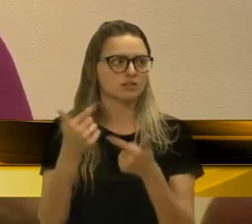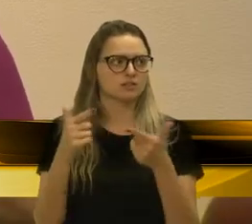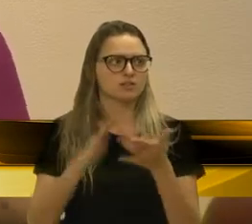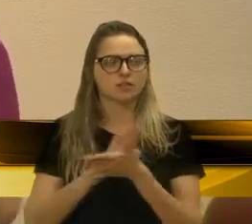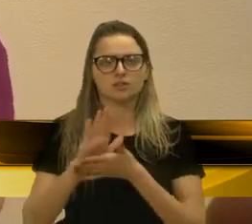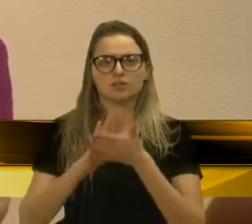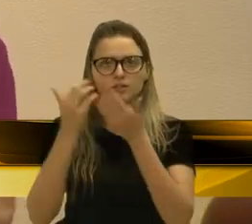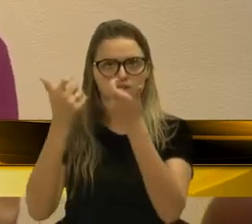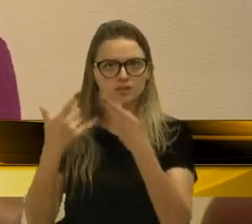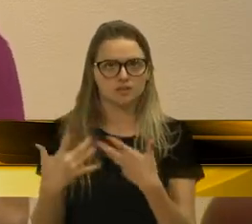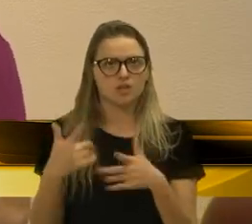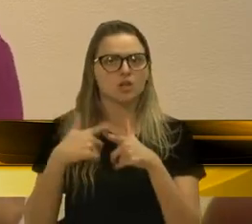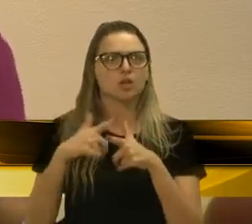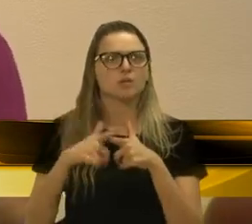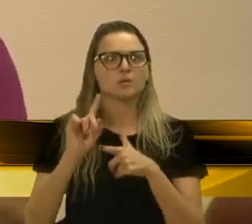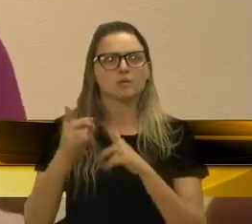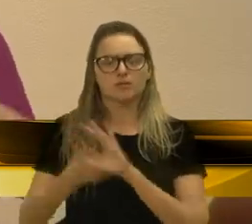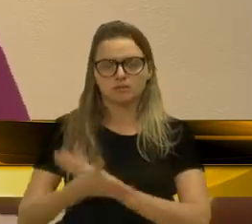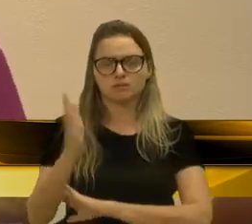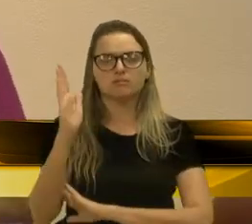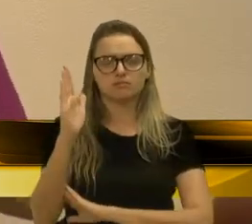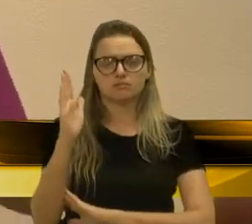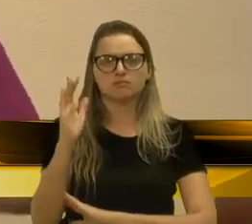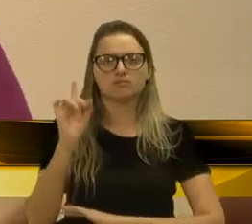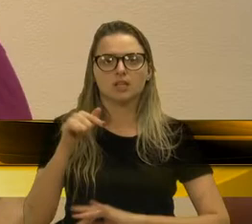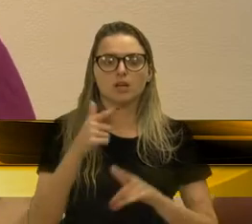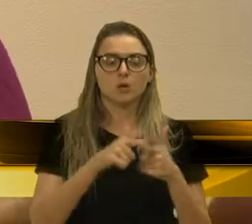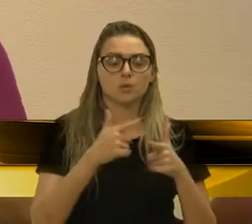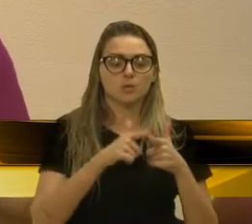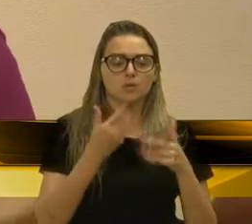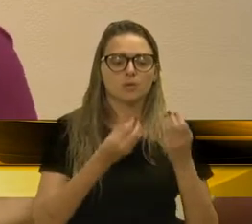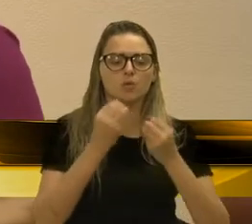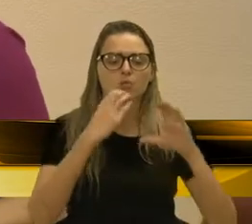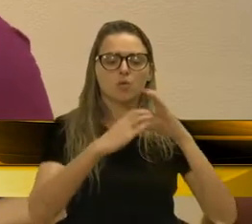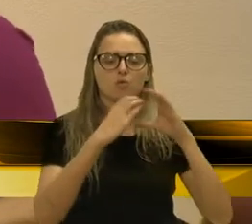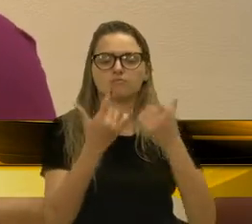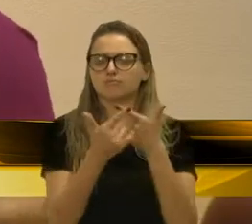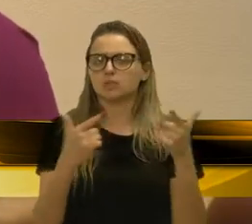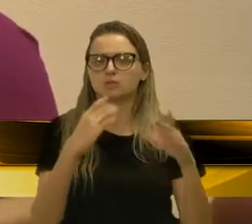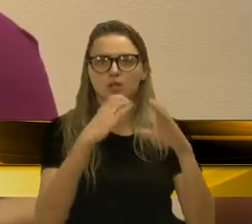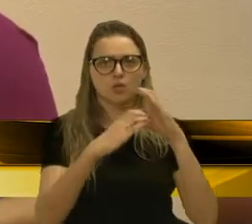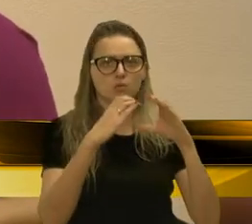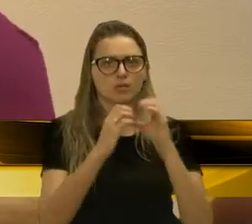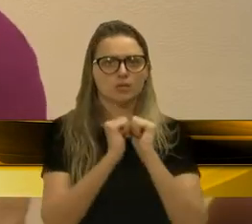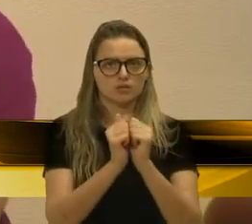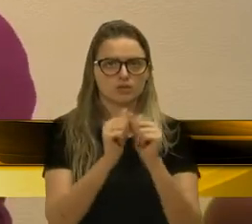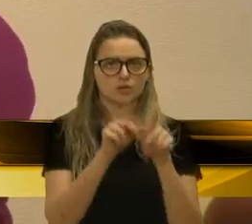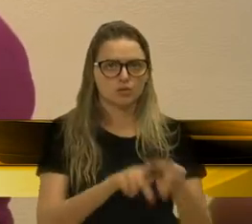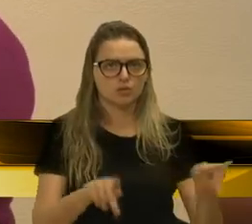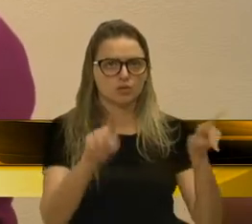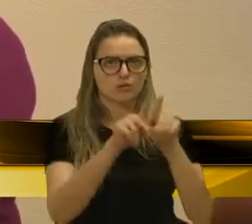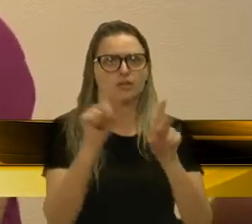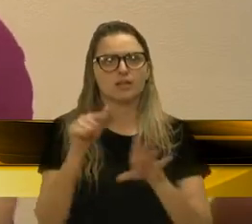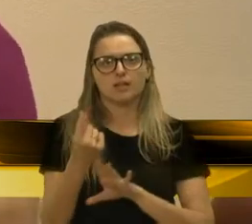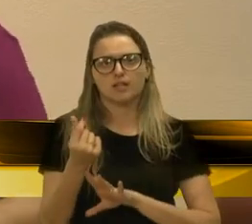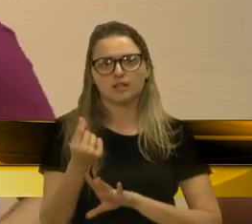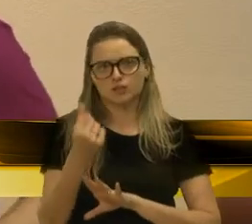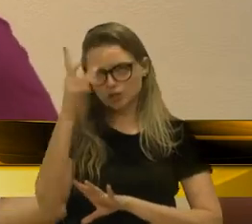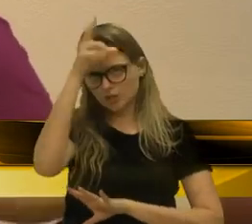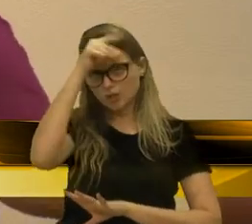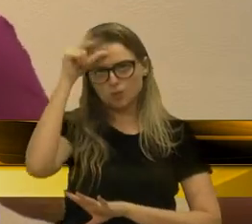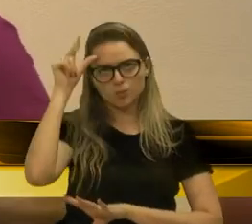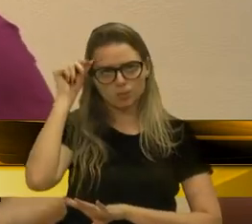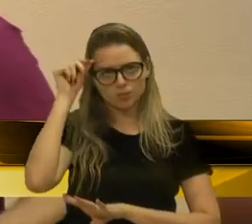informação. O problema não é a viagem, é a maneira com que essa administração se comunica. Não se comunica com a população. Então é dinheiro público e,